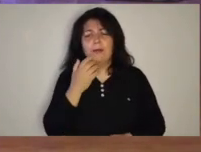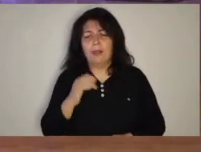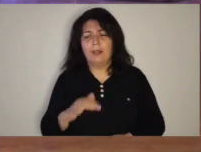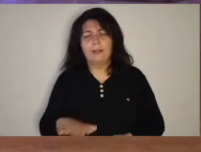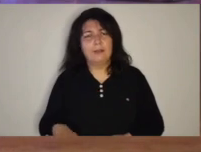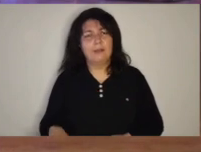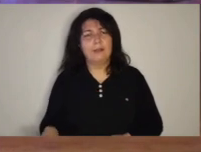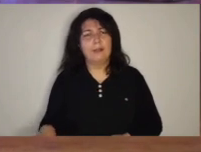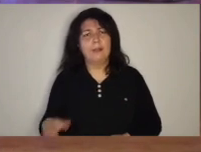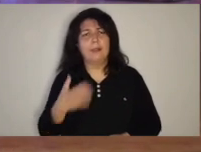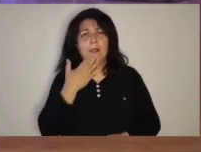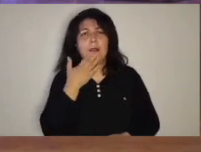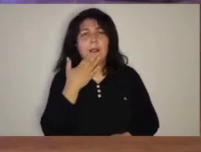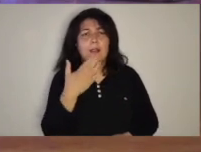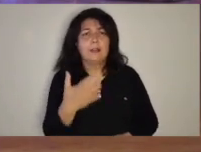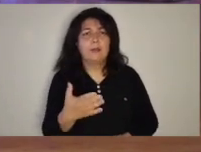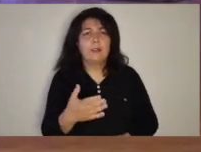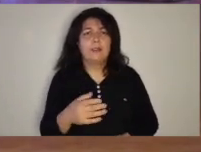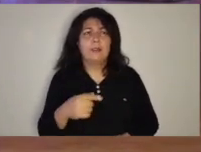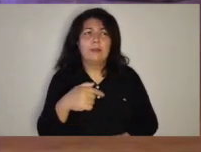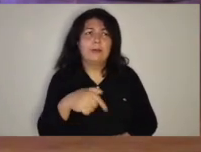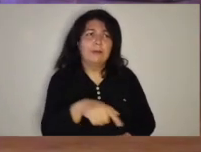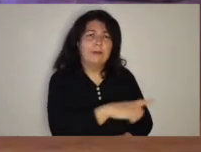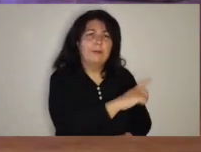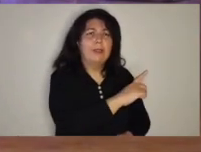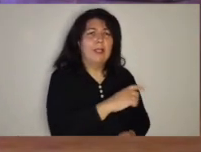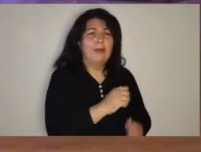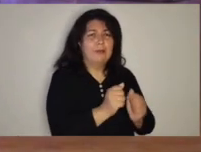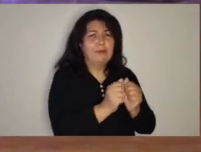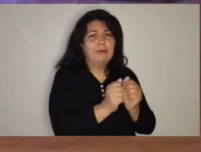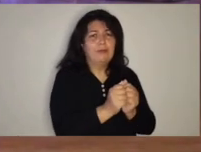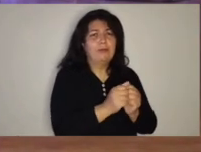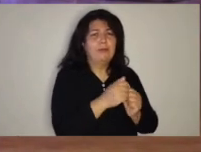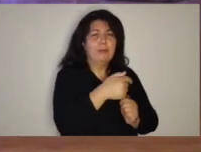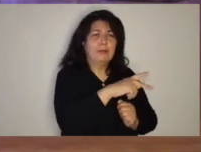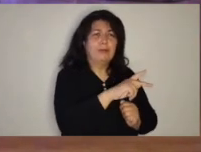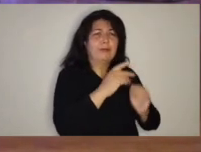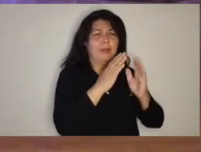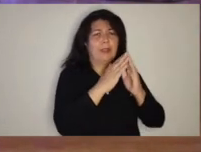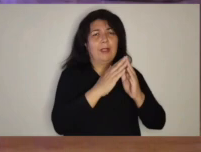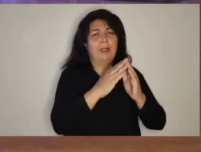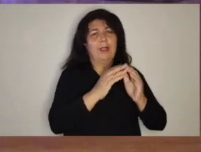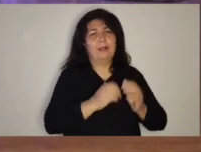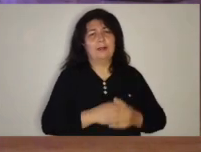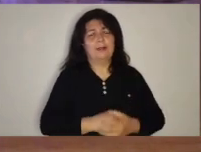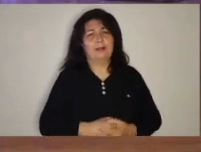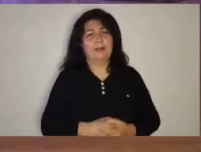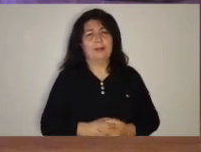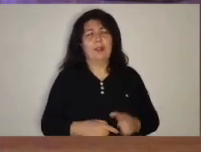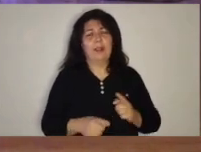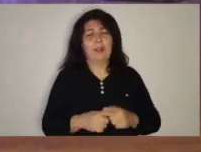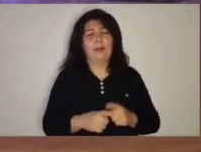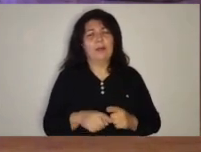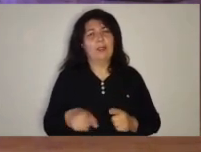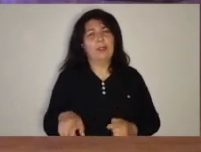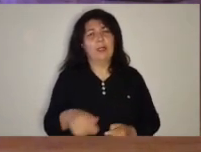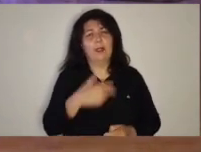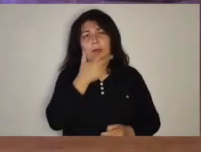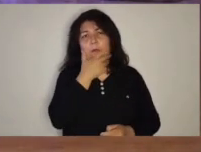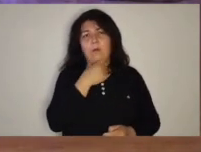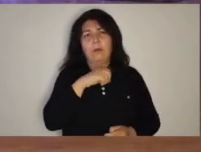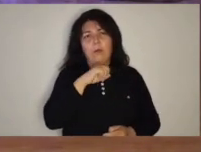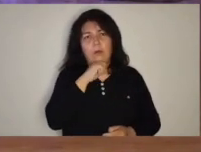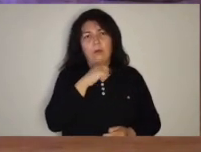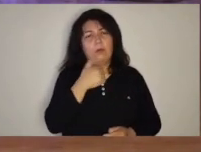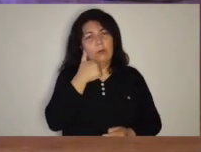as crianças pediam para ir com você. Porque as crianças que estavam lá, os pais não podiam ficar com seus filhos, ou porque